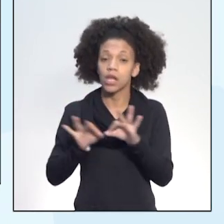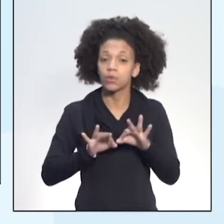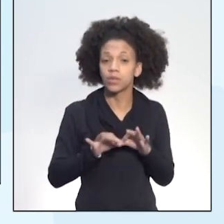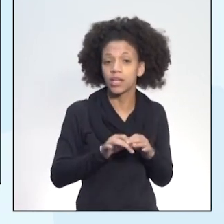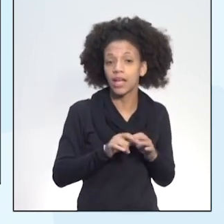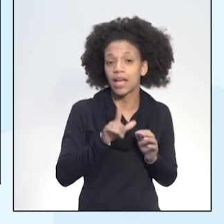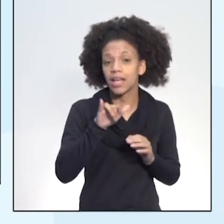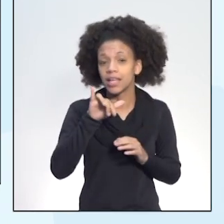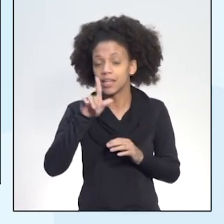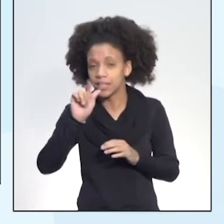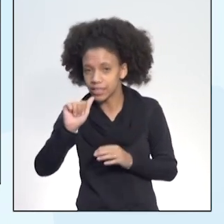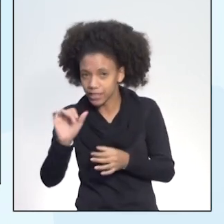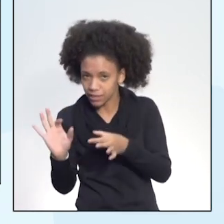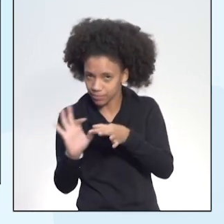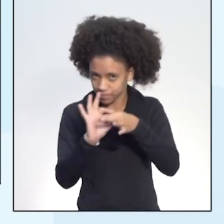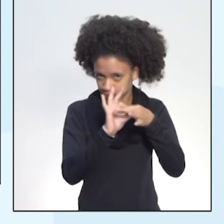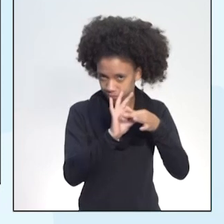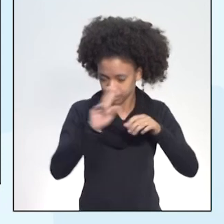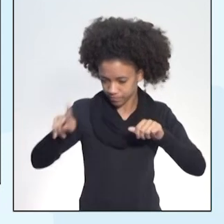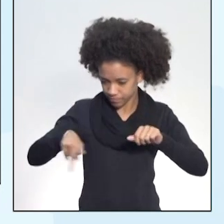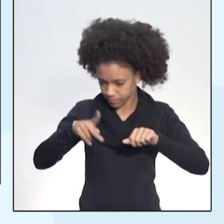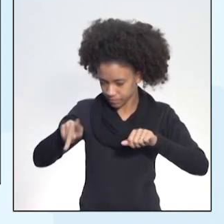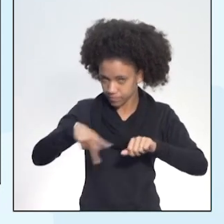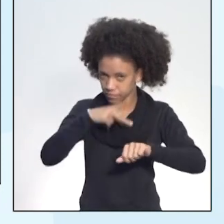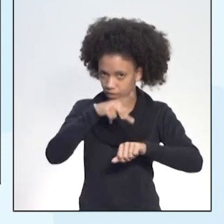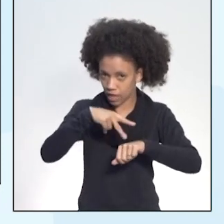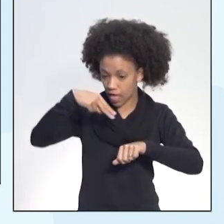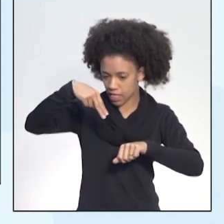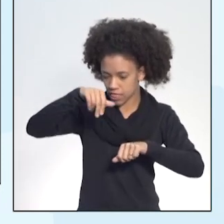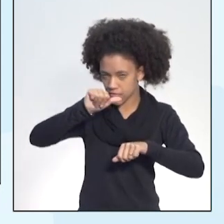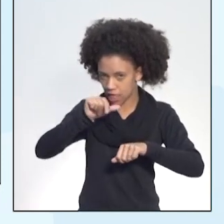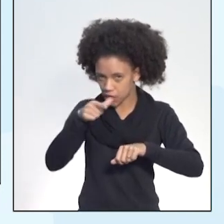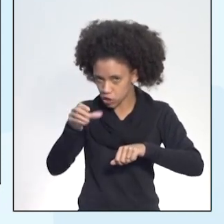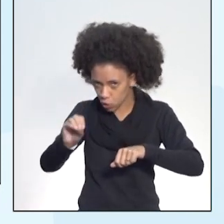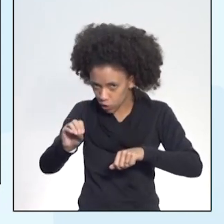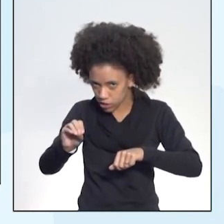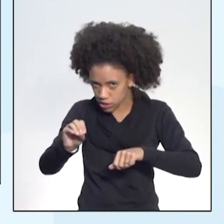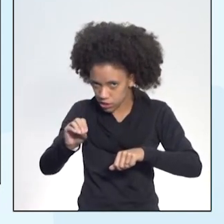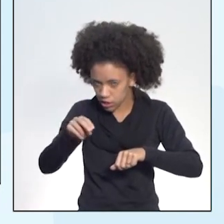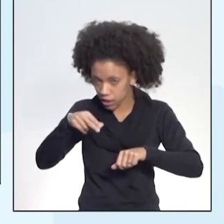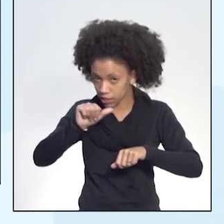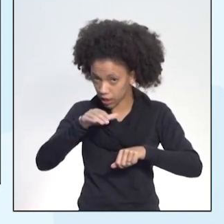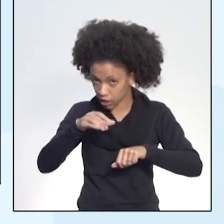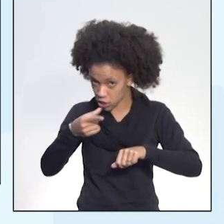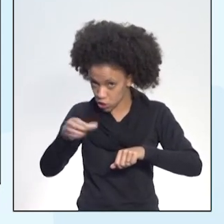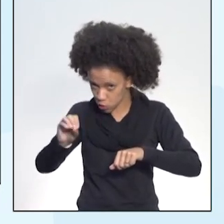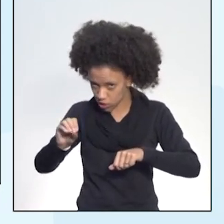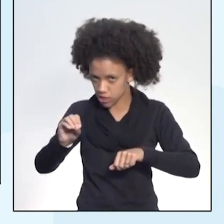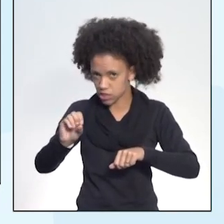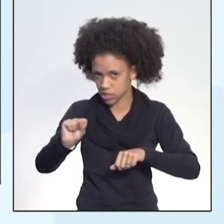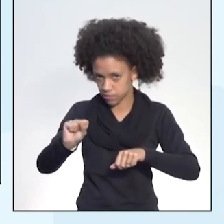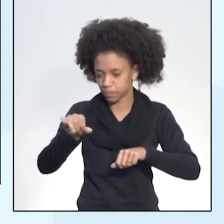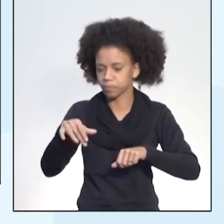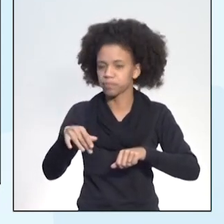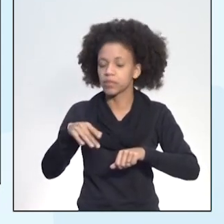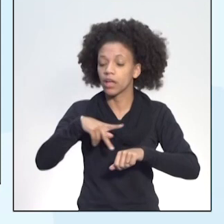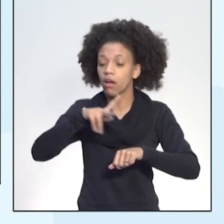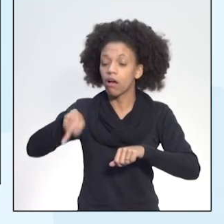Liga das Nações. A Liga das Nações, ela foi substituída em